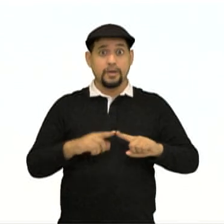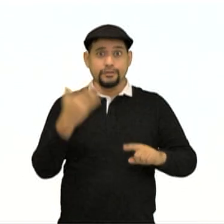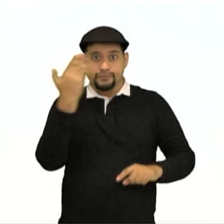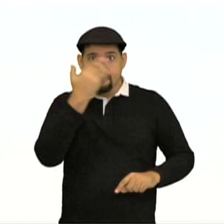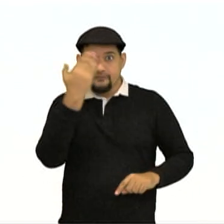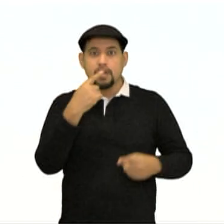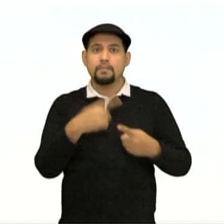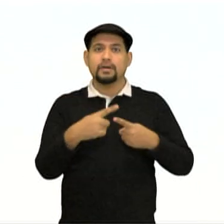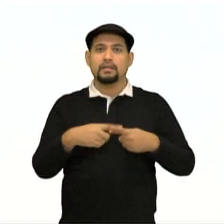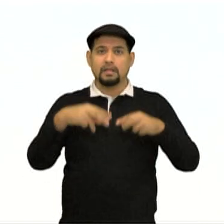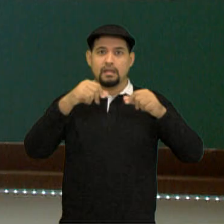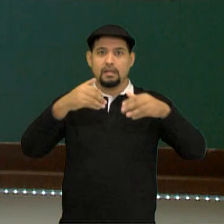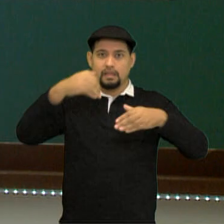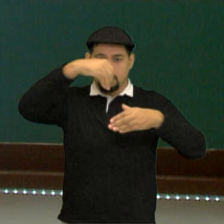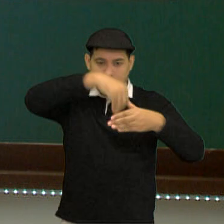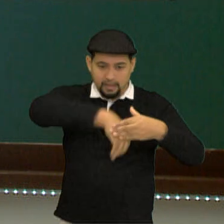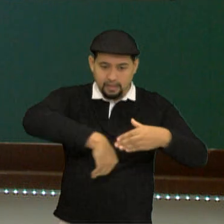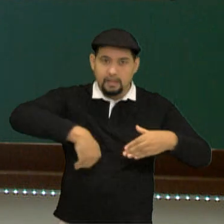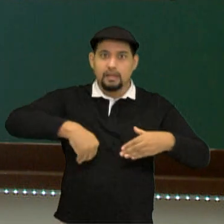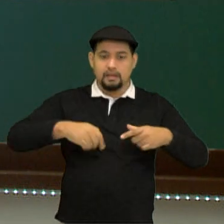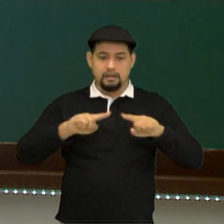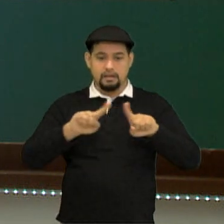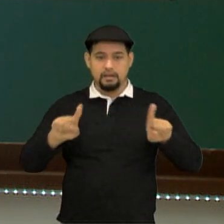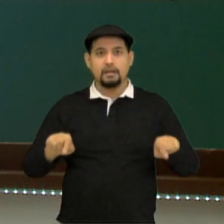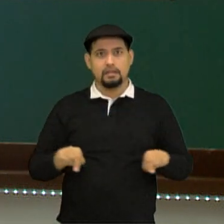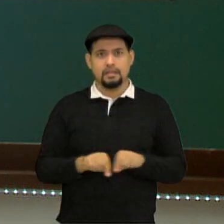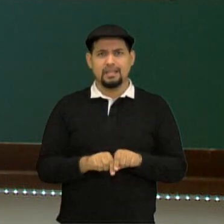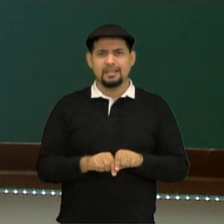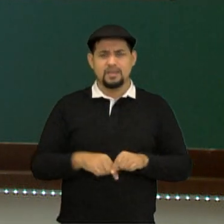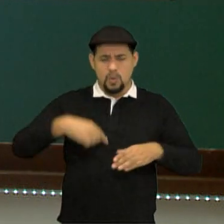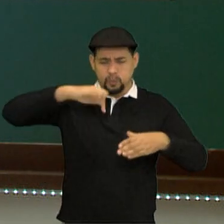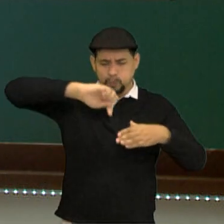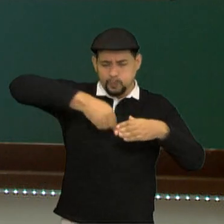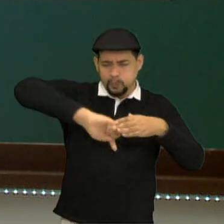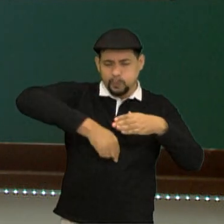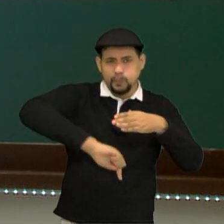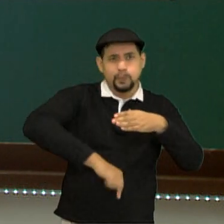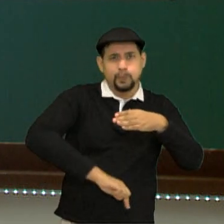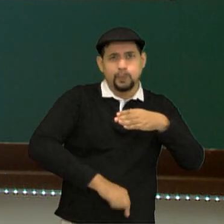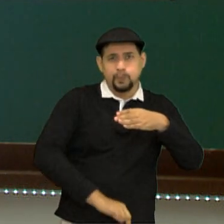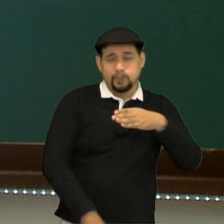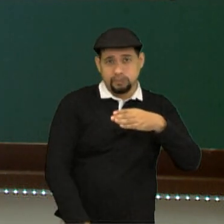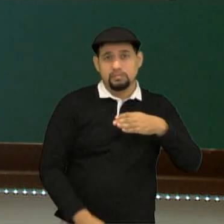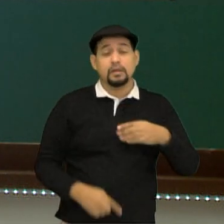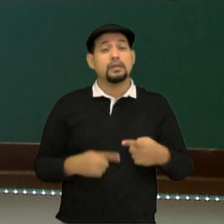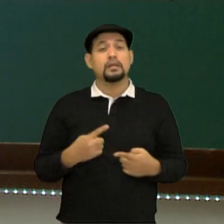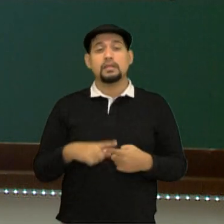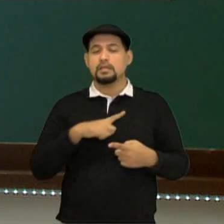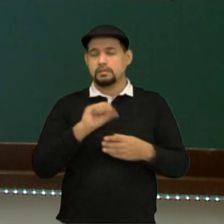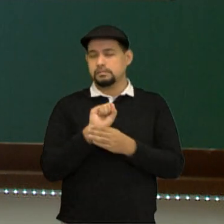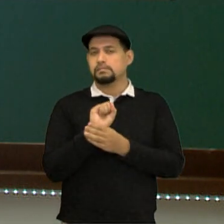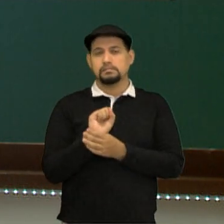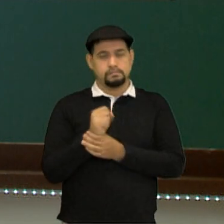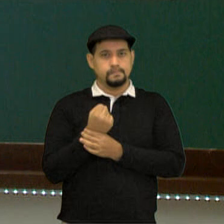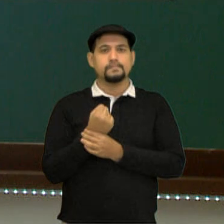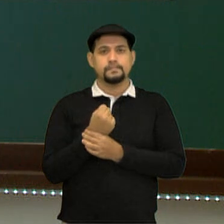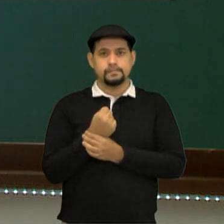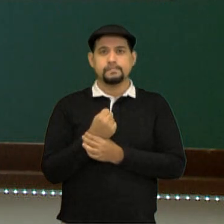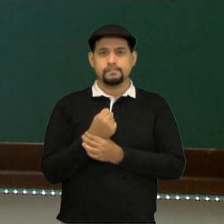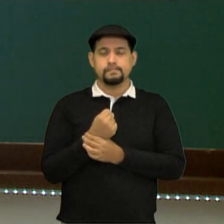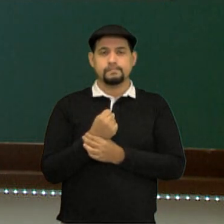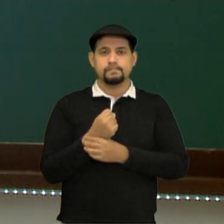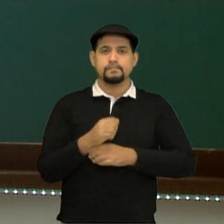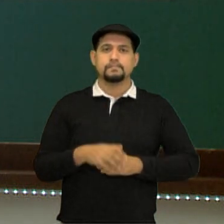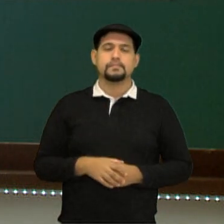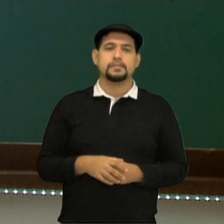ele está lá enterrado, lá embaixo, né? Muito profundamente, porque é uma maneira de ter mais segurança, né? Então,